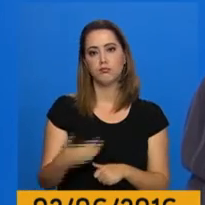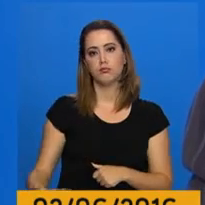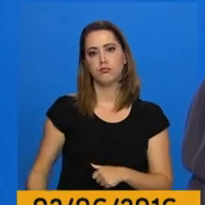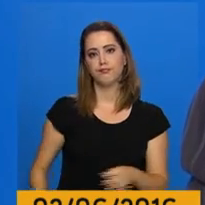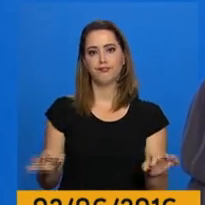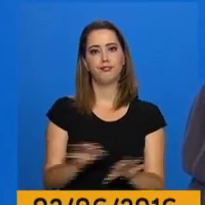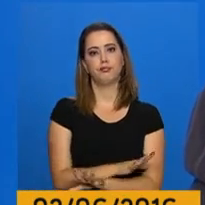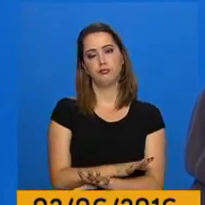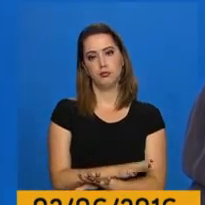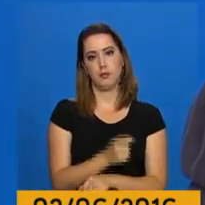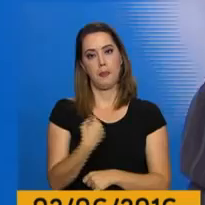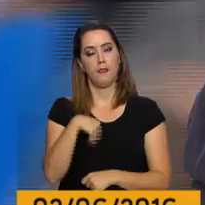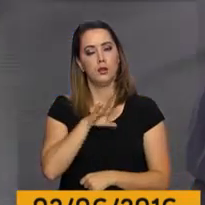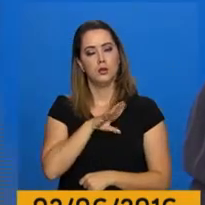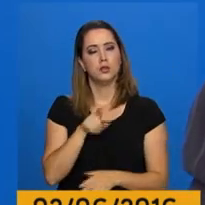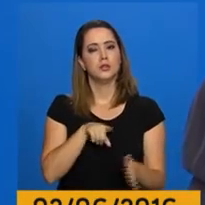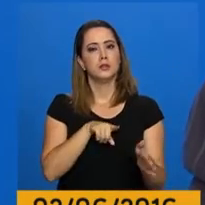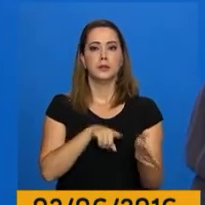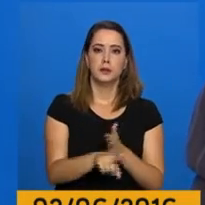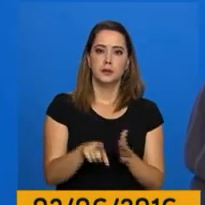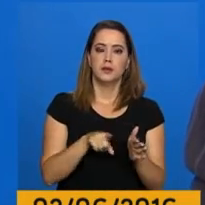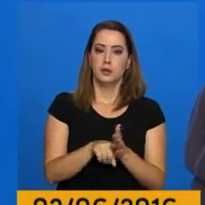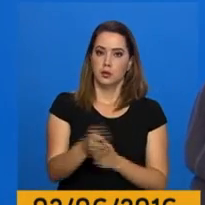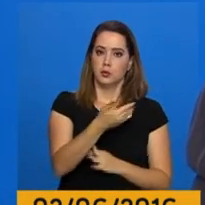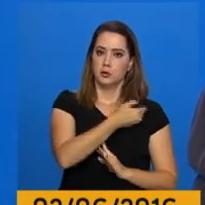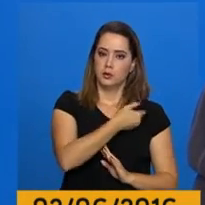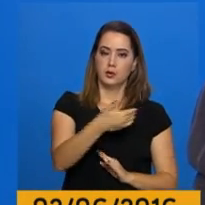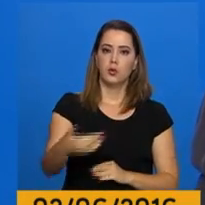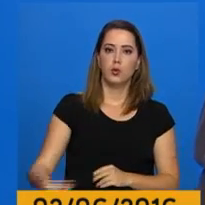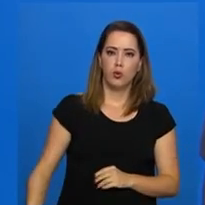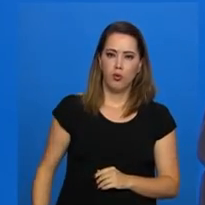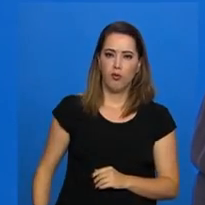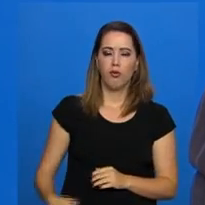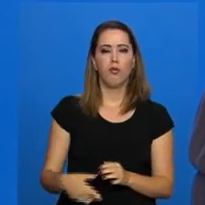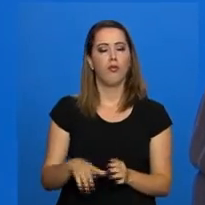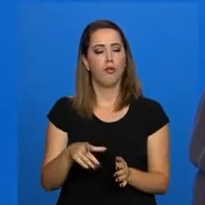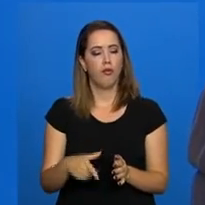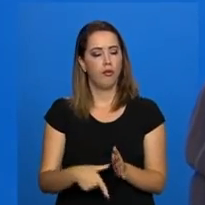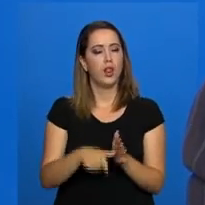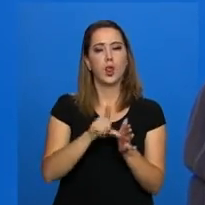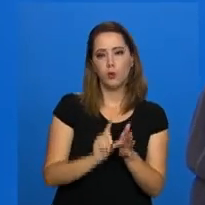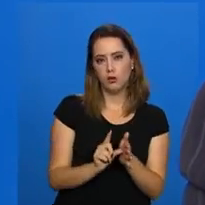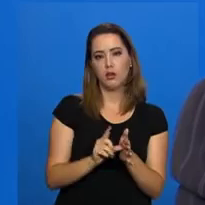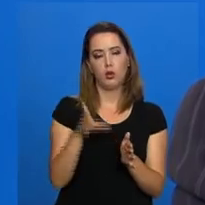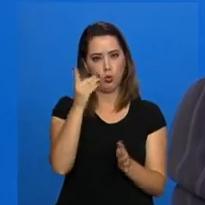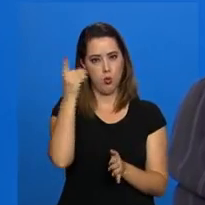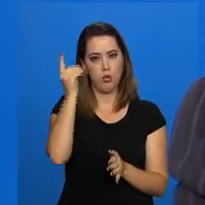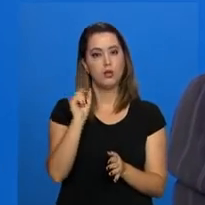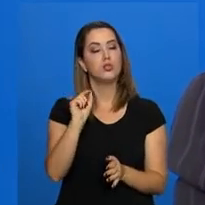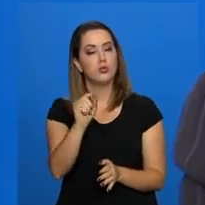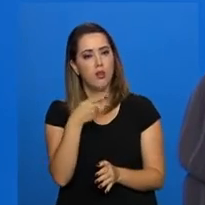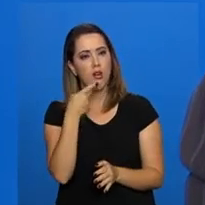fôssemos consultar ao governo afastado e perguntasse, ele disse, sim, eu quero a solução mais rápido. Por